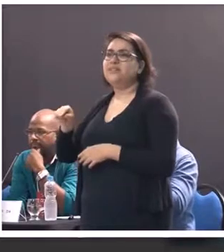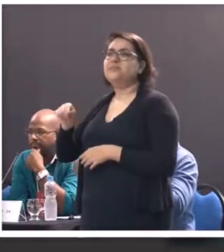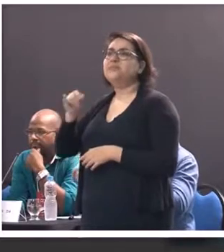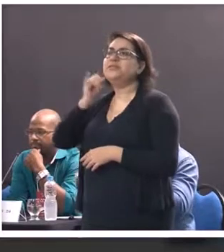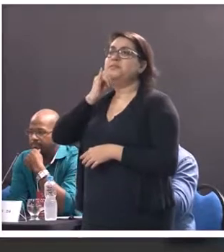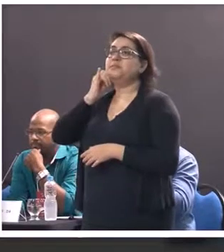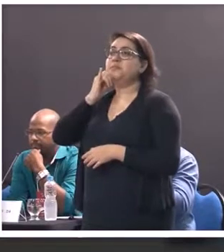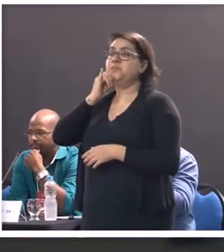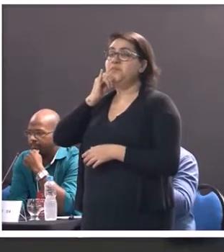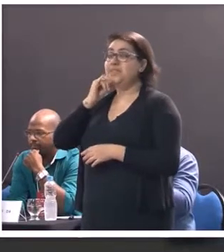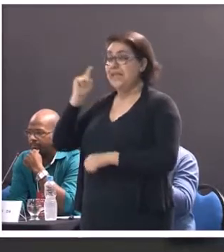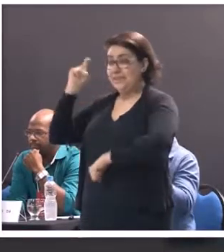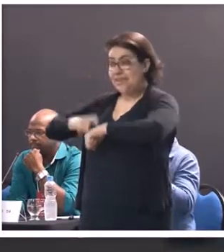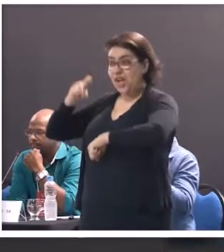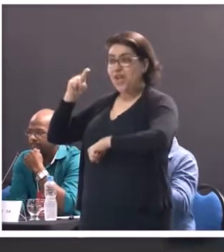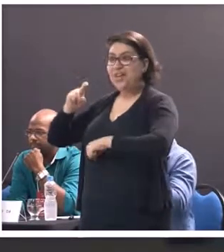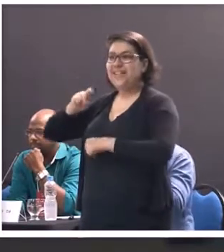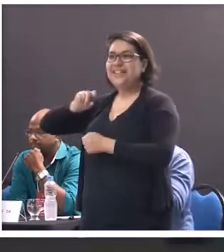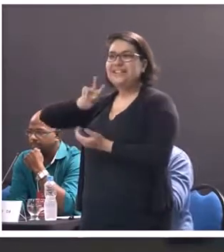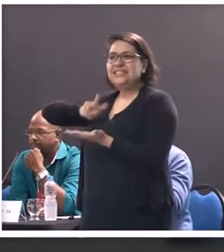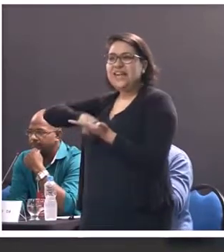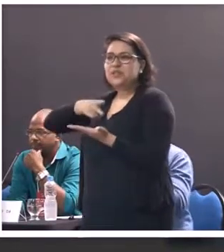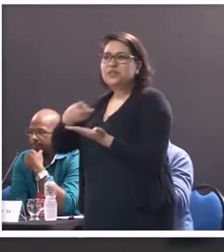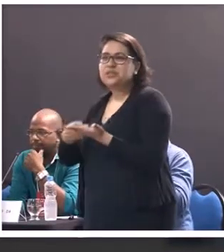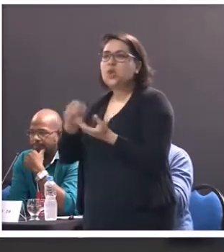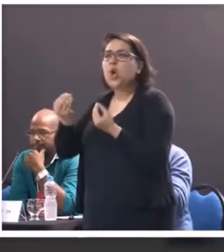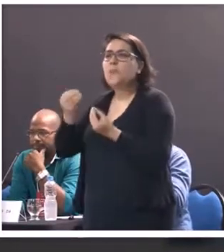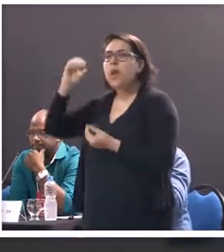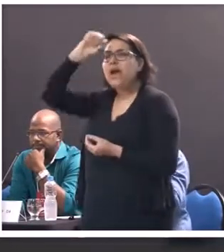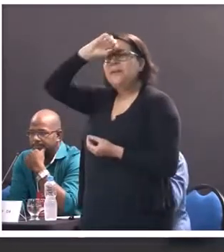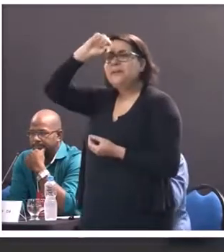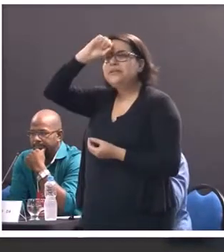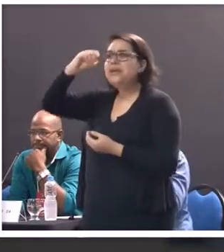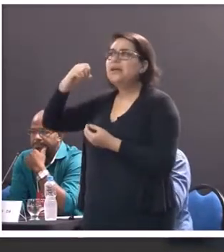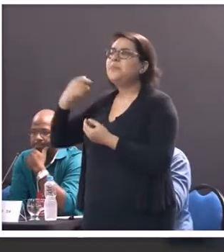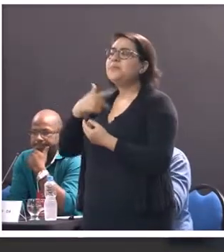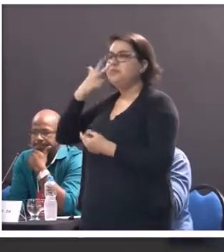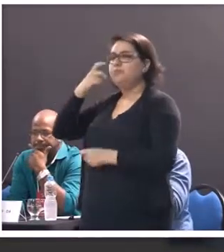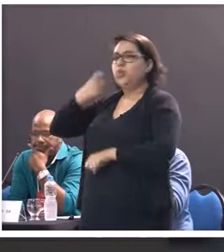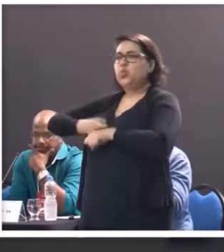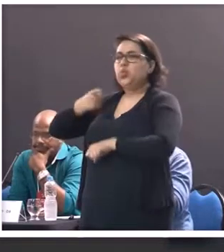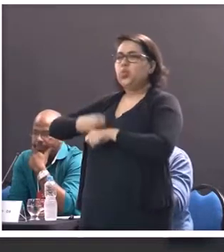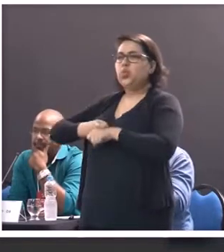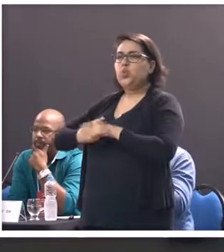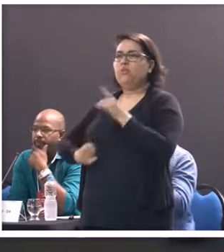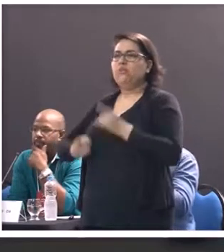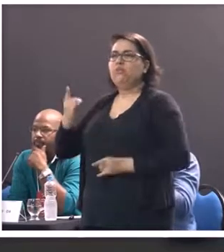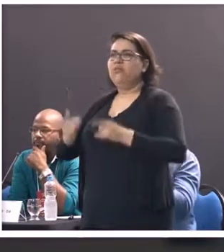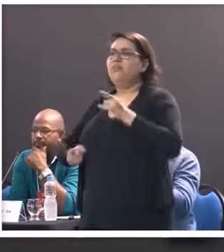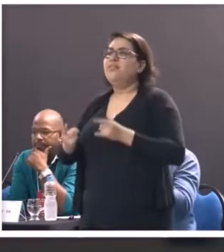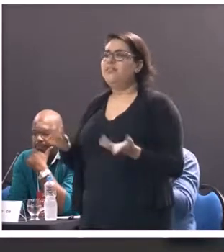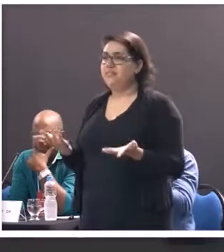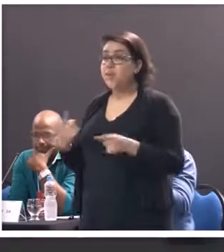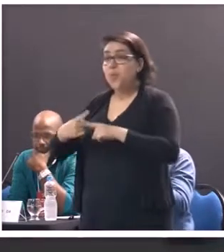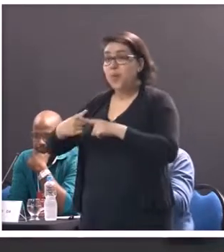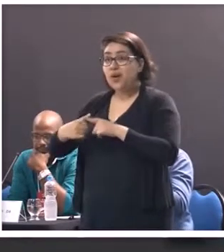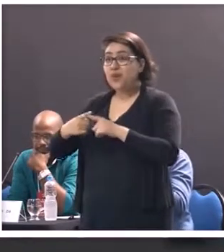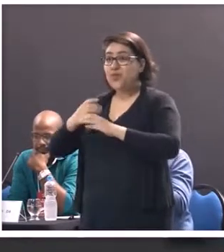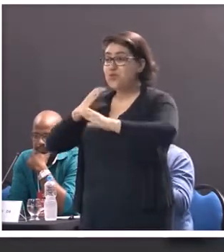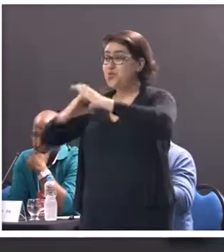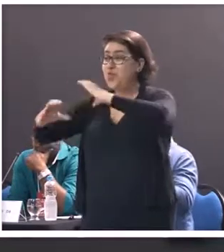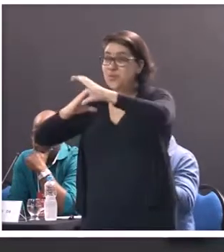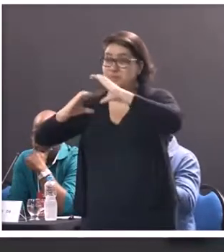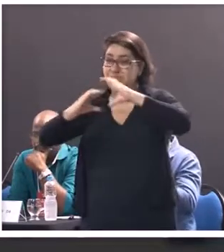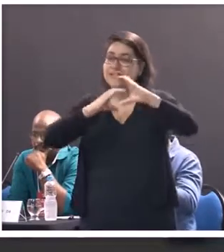estatura de traduzir, esse aprendizado acaba que engessa um pouquinho a gente. Porque na